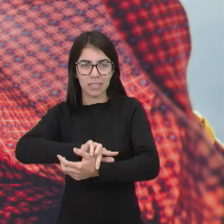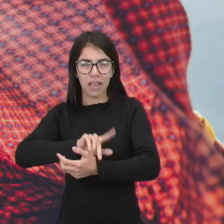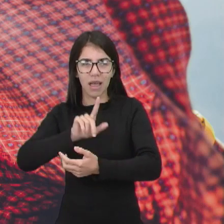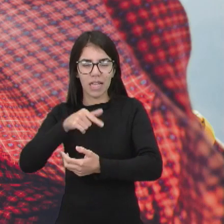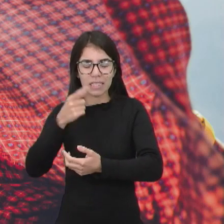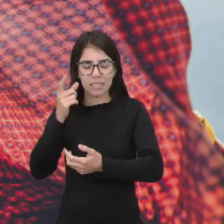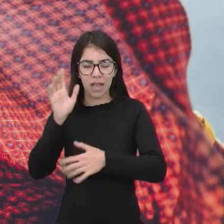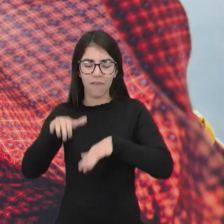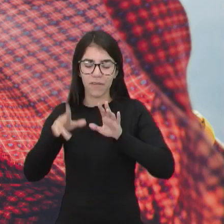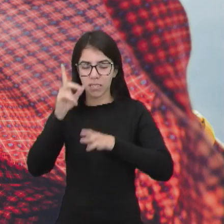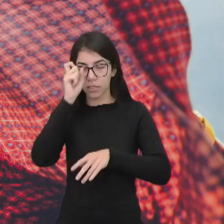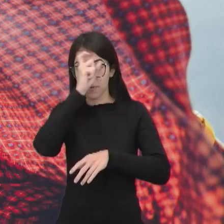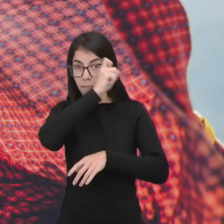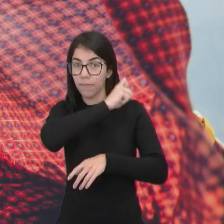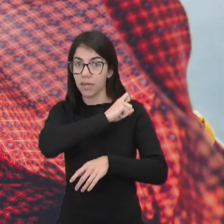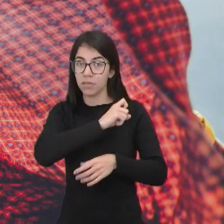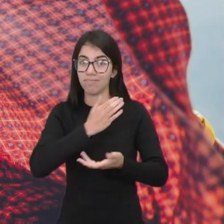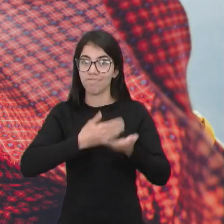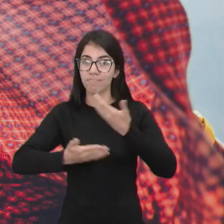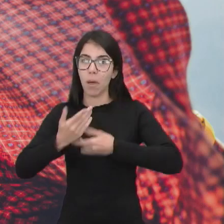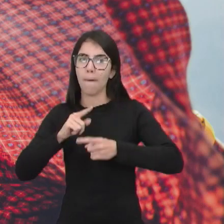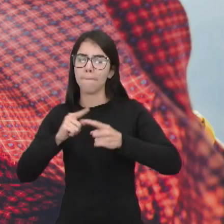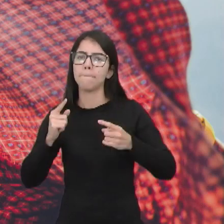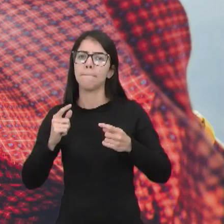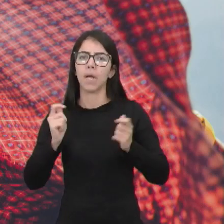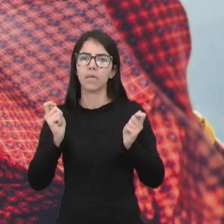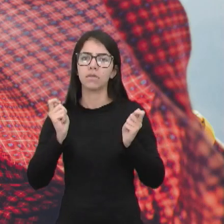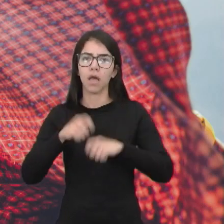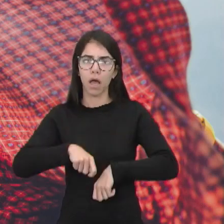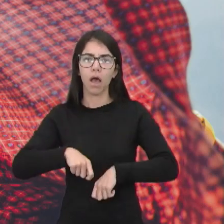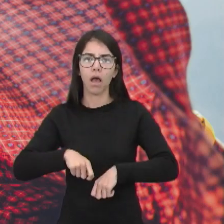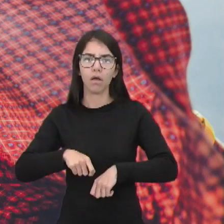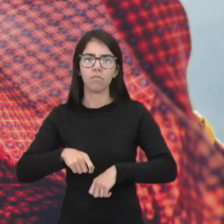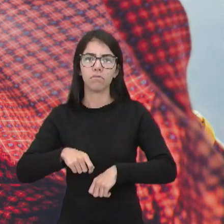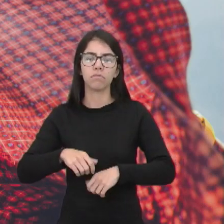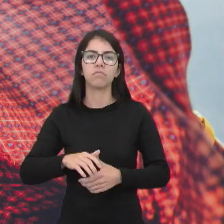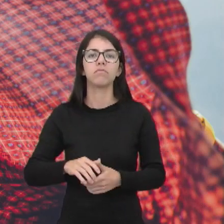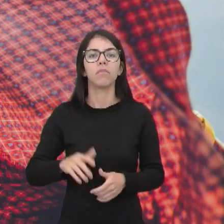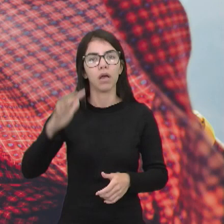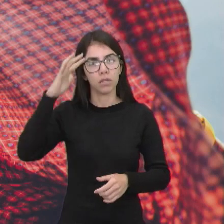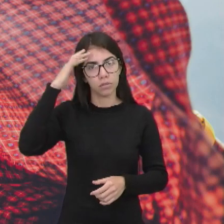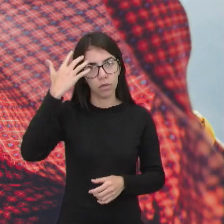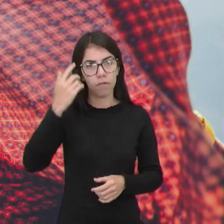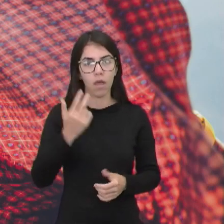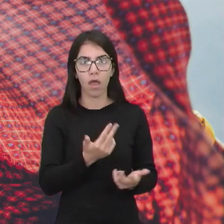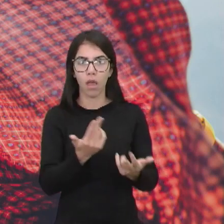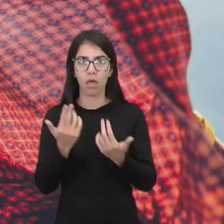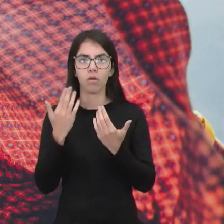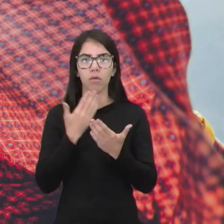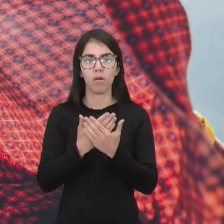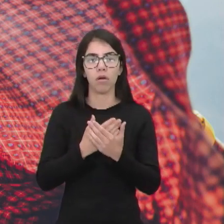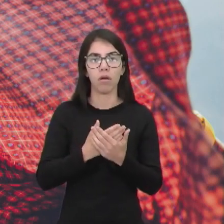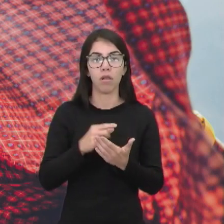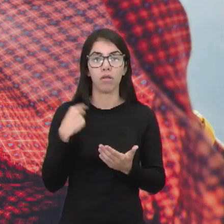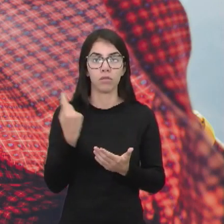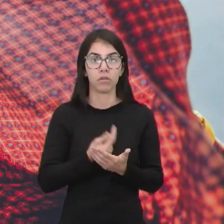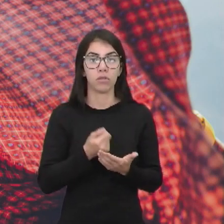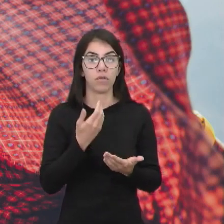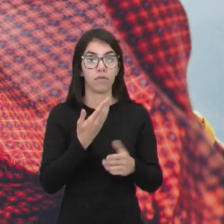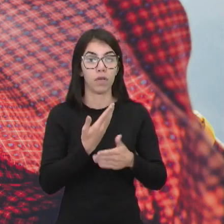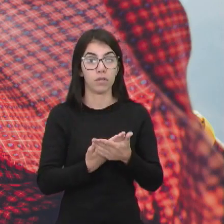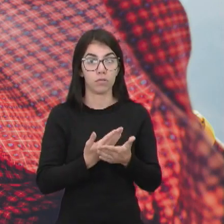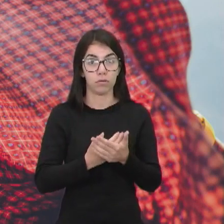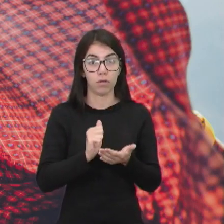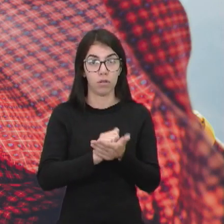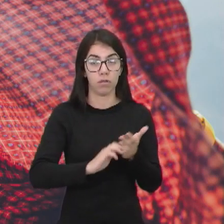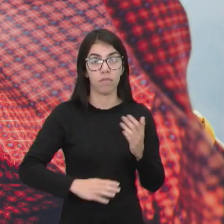difíceis de lidar, mas nada é impossível e a gente está aqui para, inclusive, com essas aulas que a gente vai ter nessa atividade 4, entender